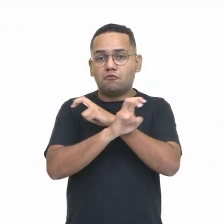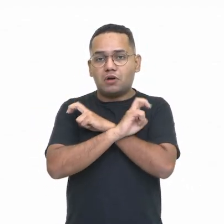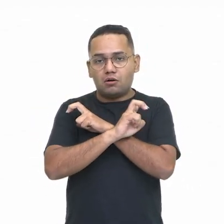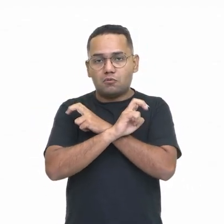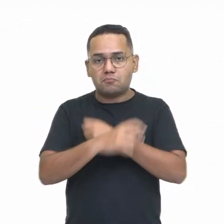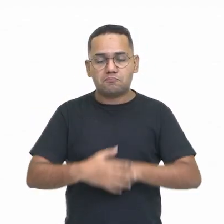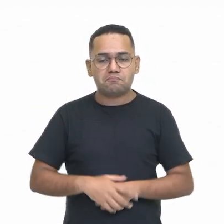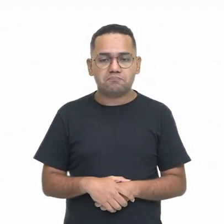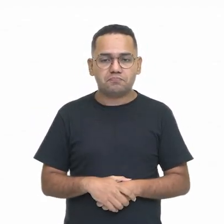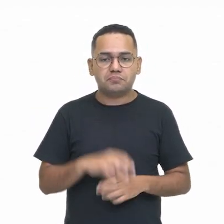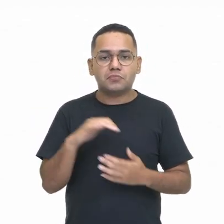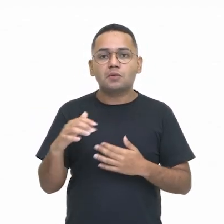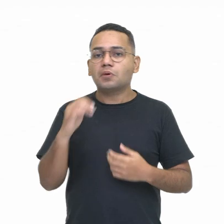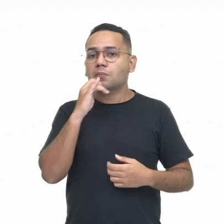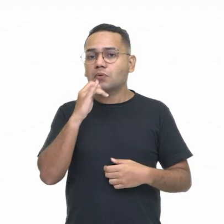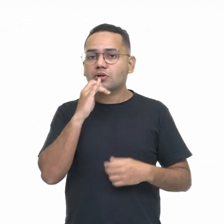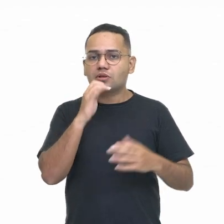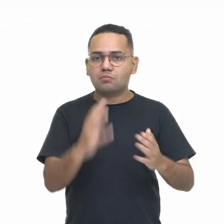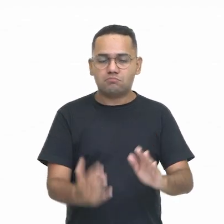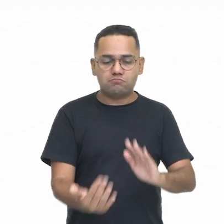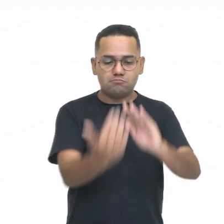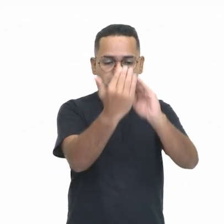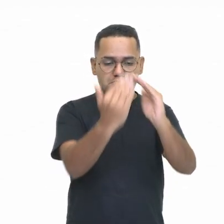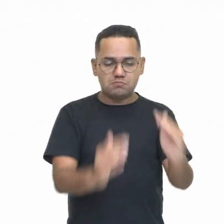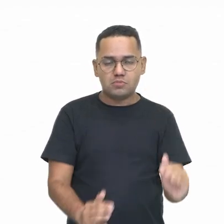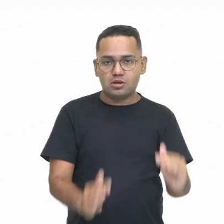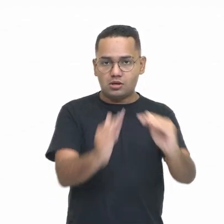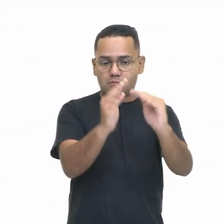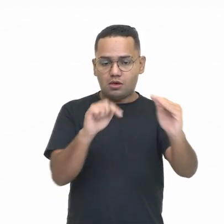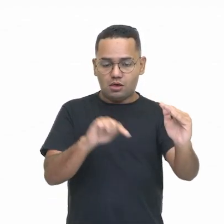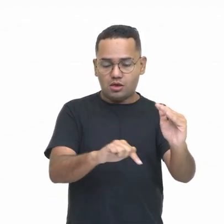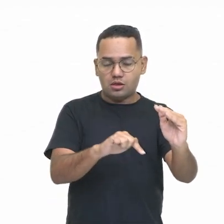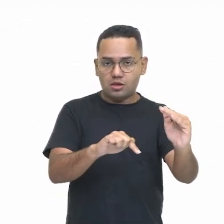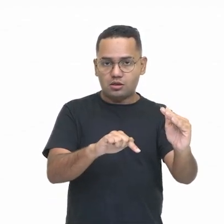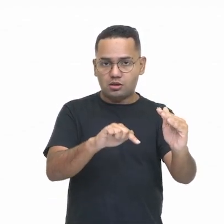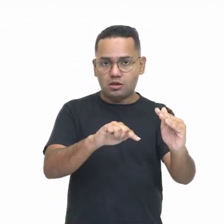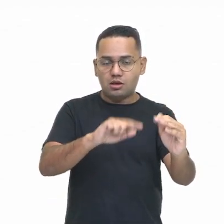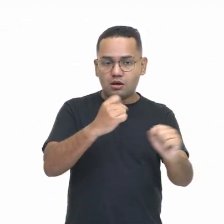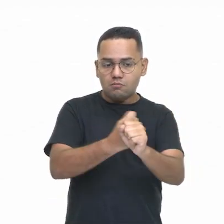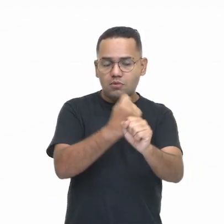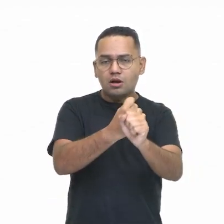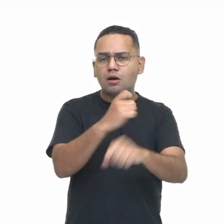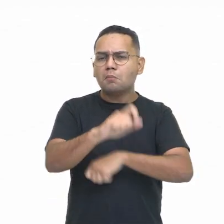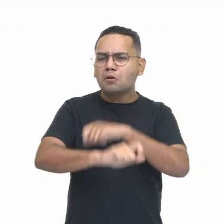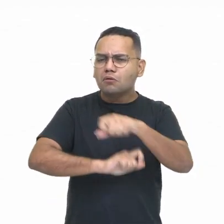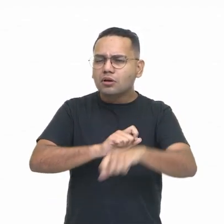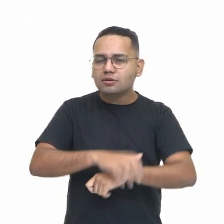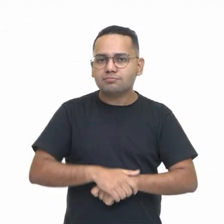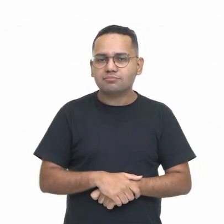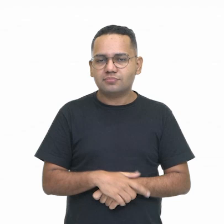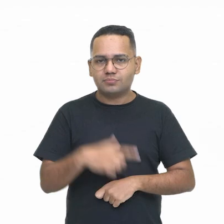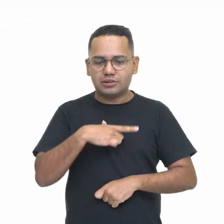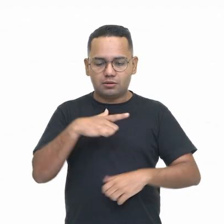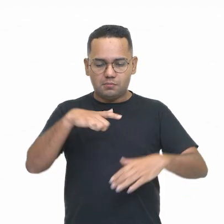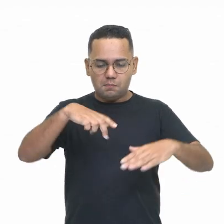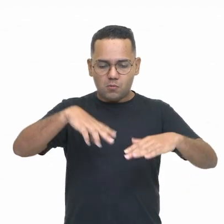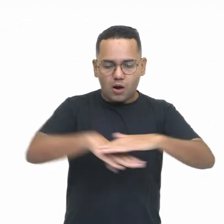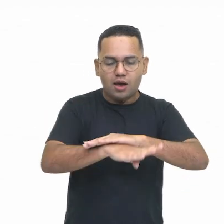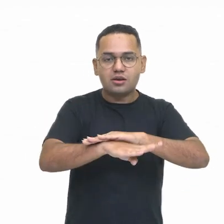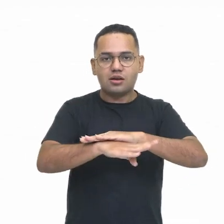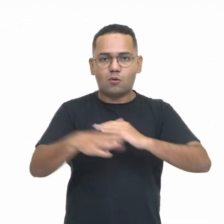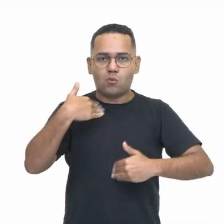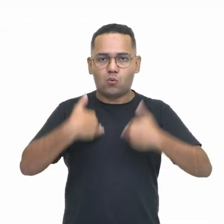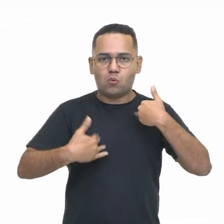ter a edificação das pirâmides justamente, né, para comportar o corpo